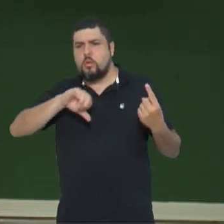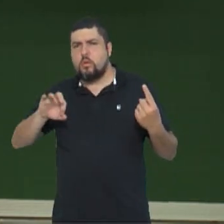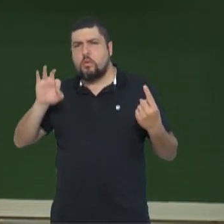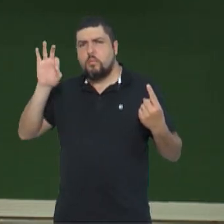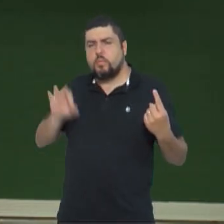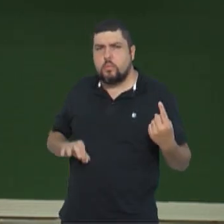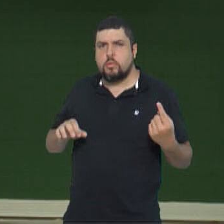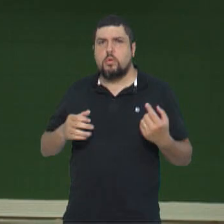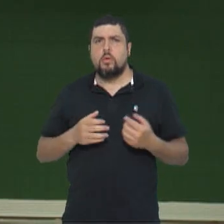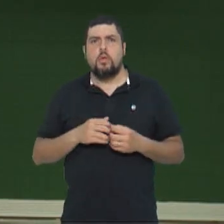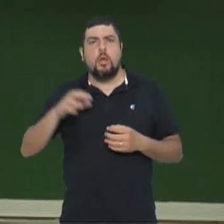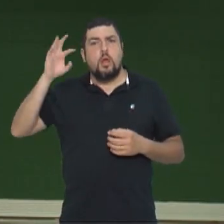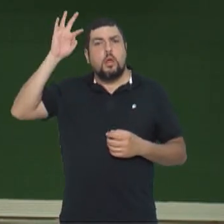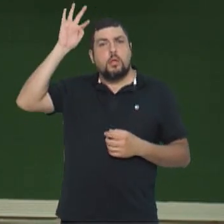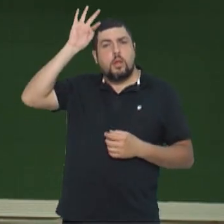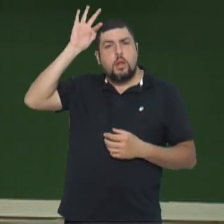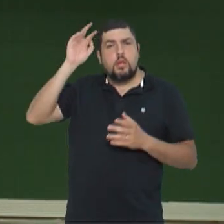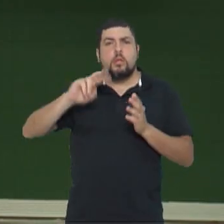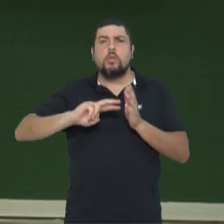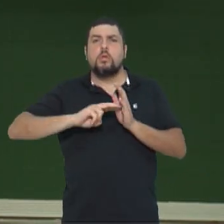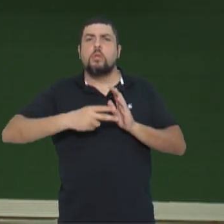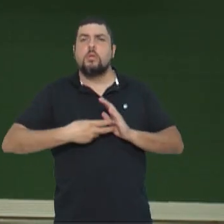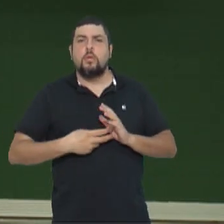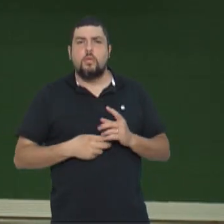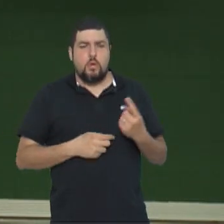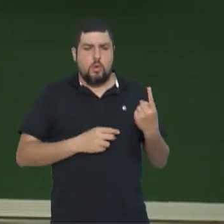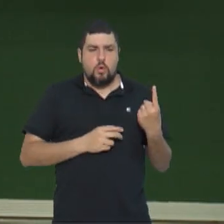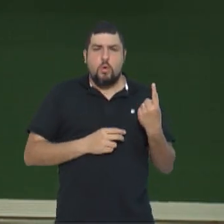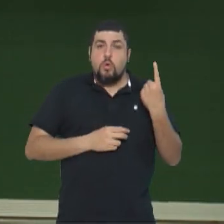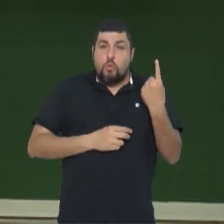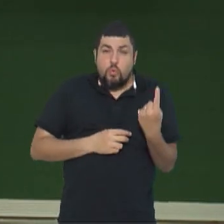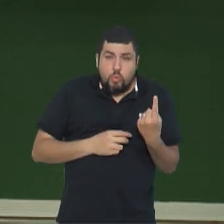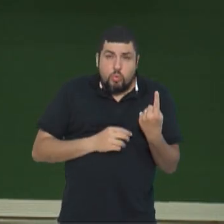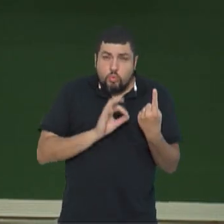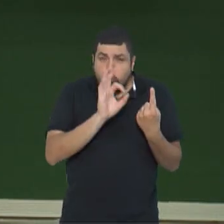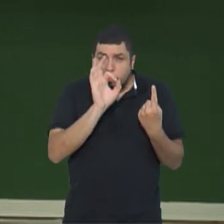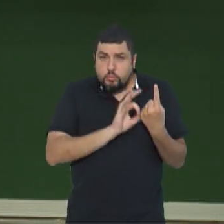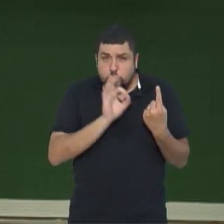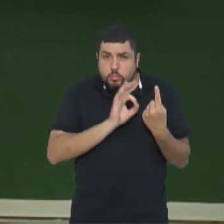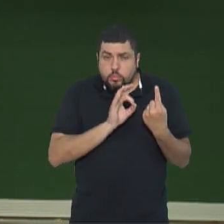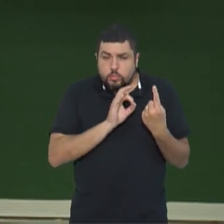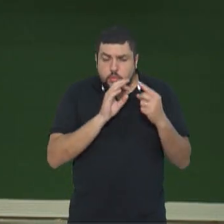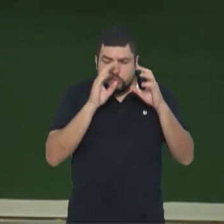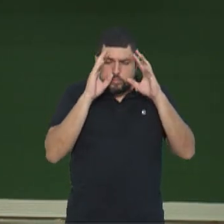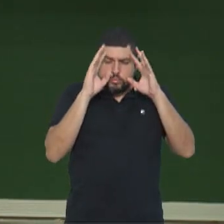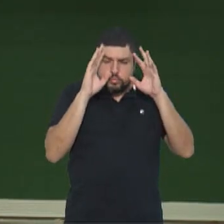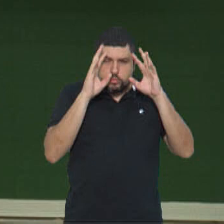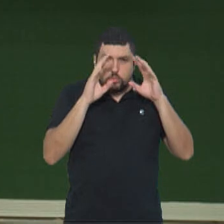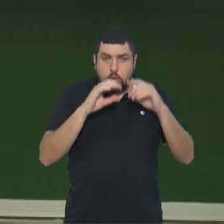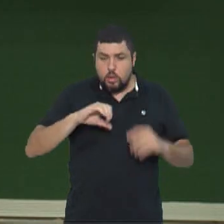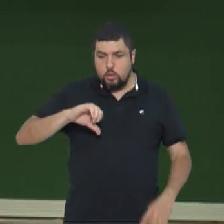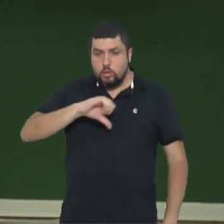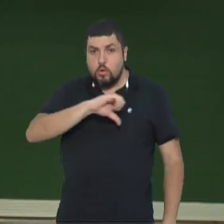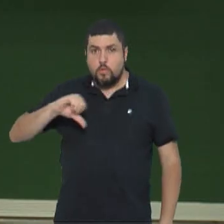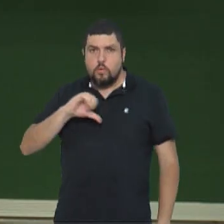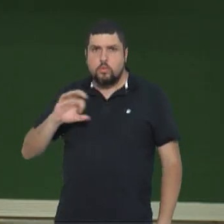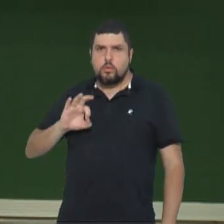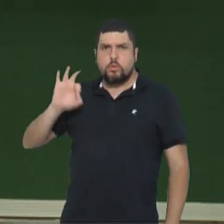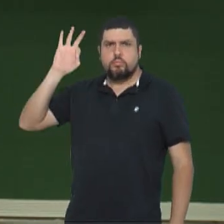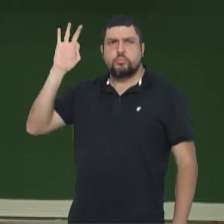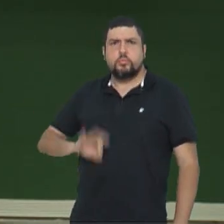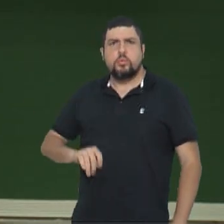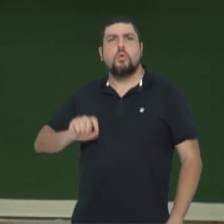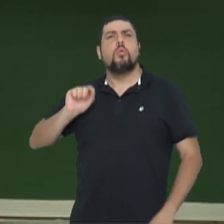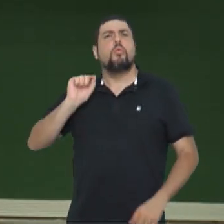criar e ter talento é 1% inspiração, né? E 99%